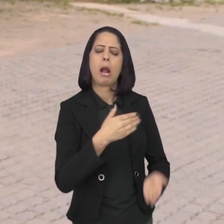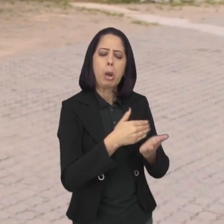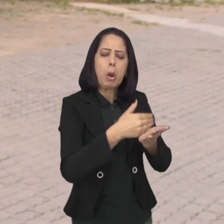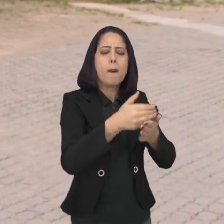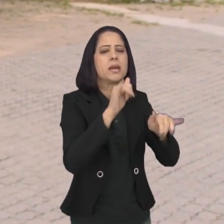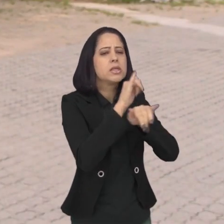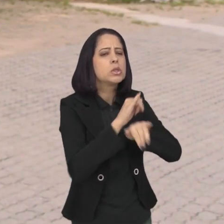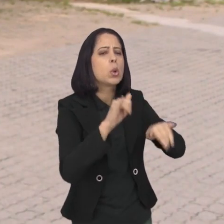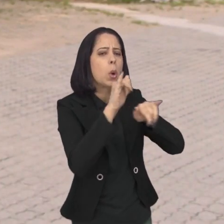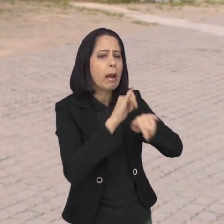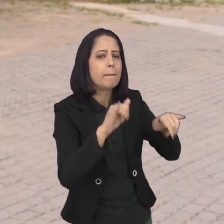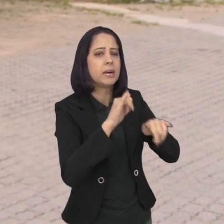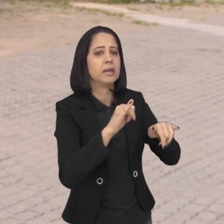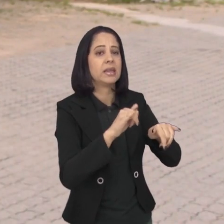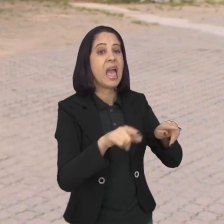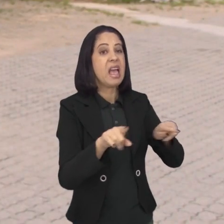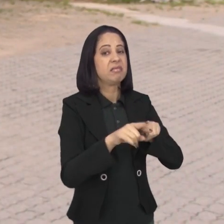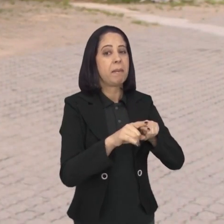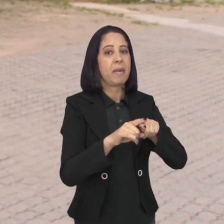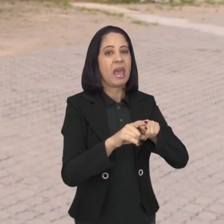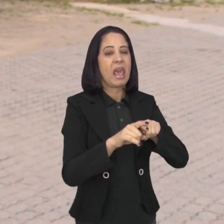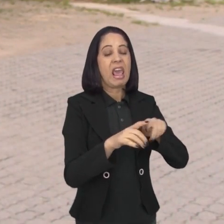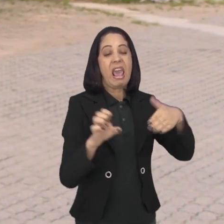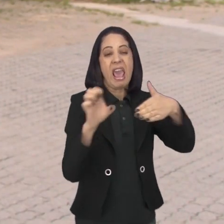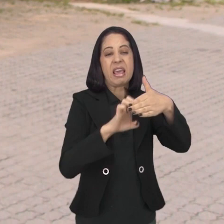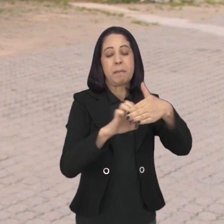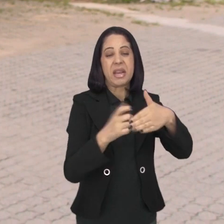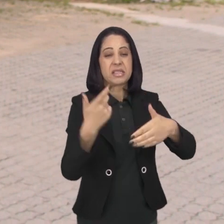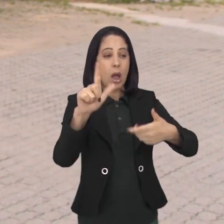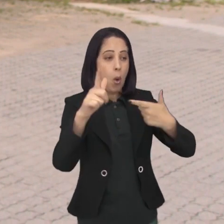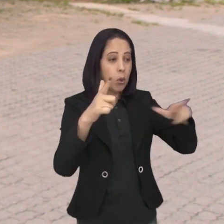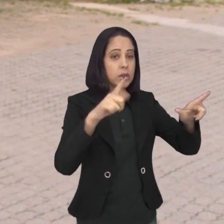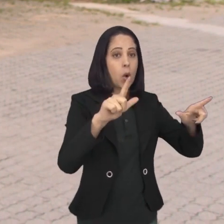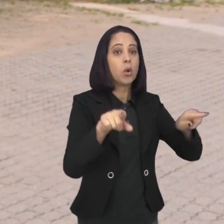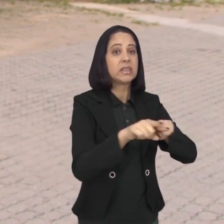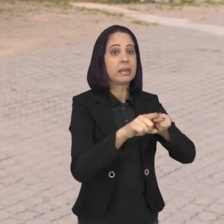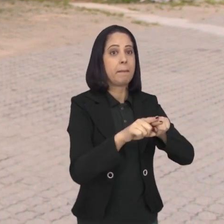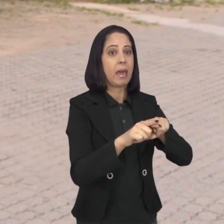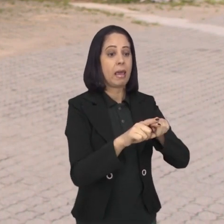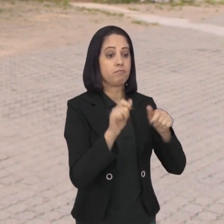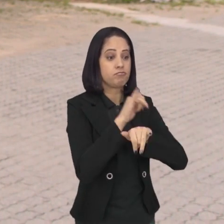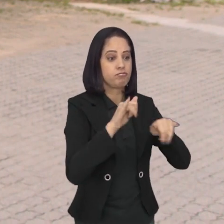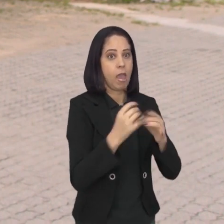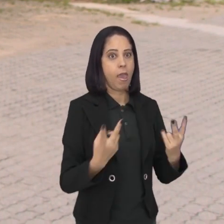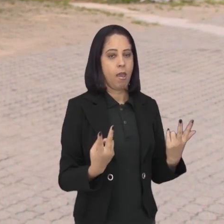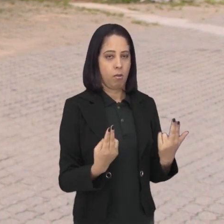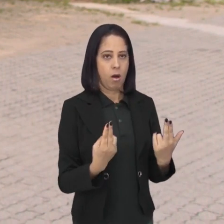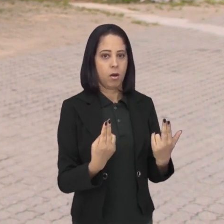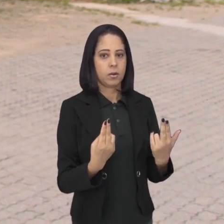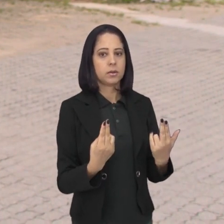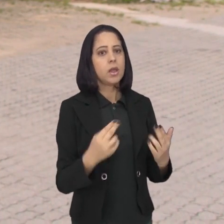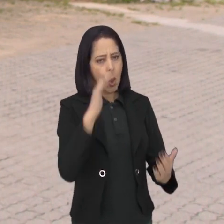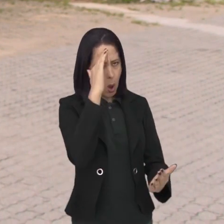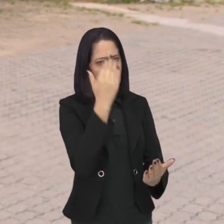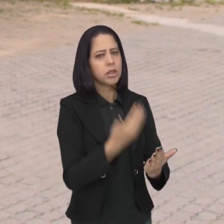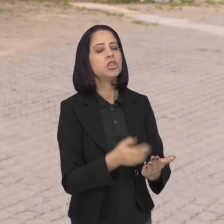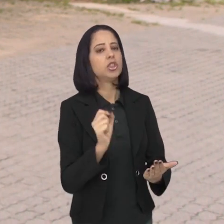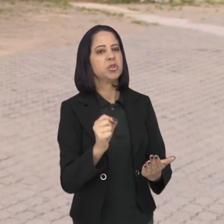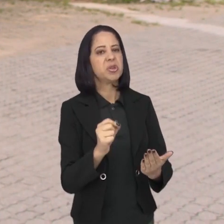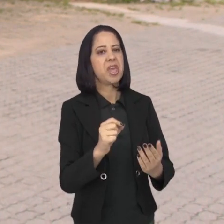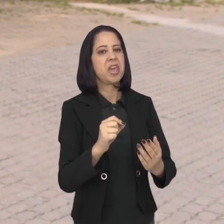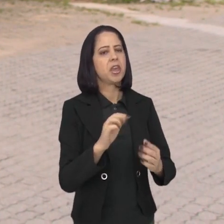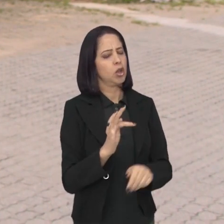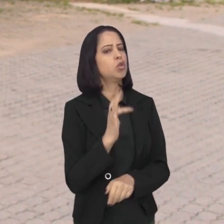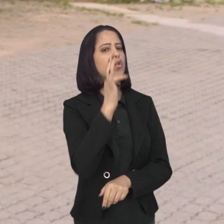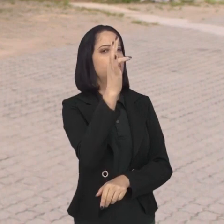já iniciou essa campanha, já tem outras concessionárias fora do grupo que já também aderiram a essa campanha. E a gente está acreditando